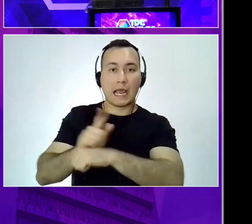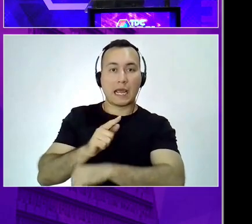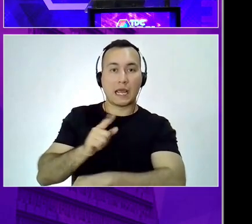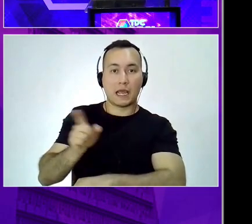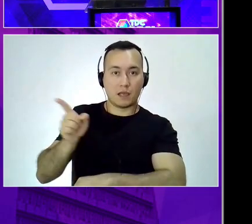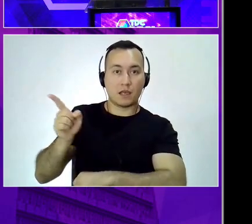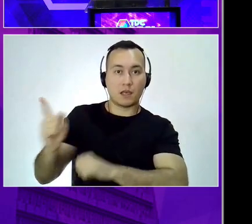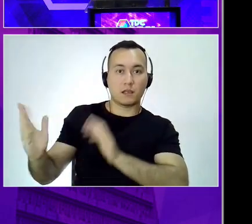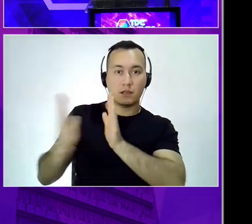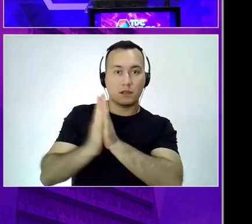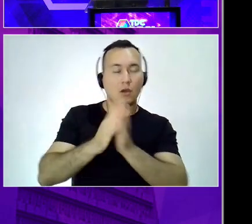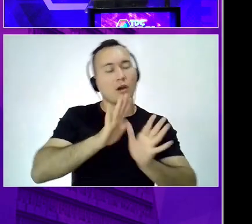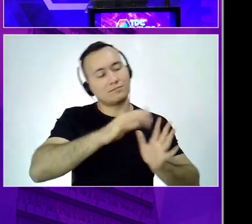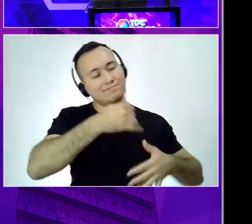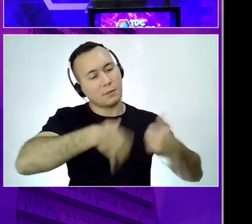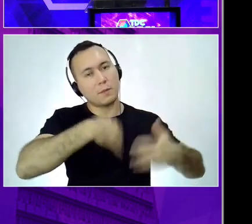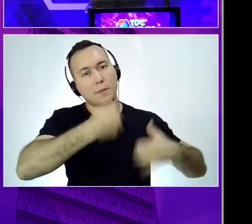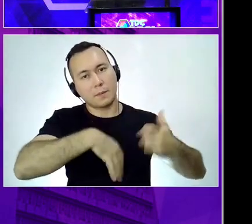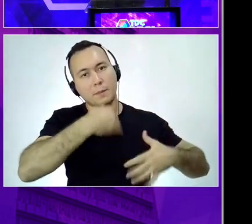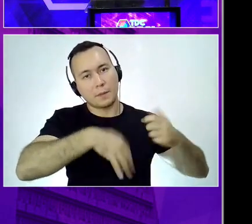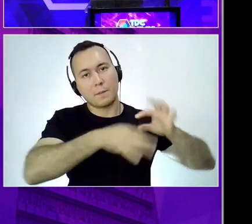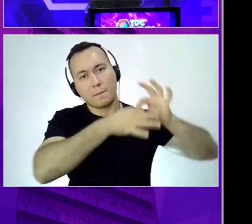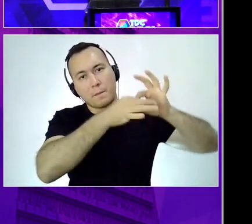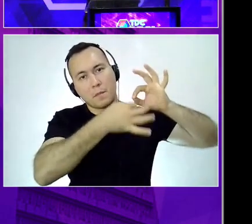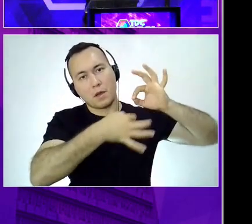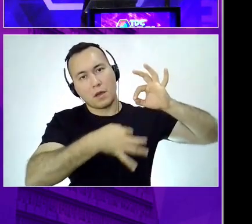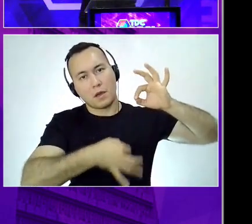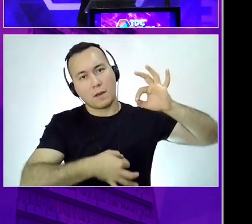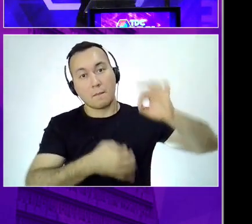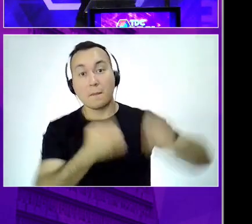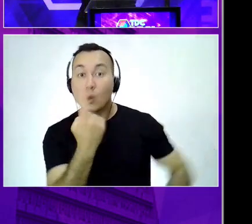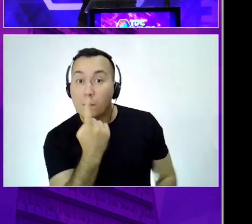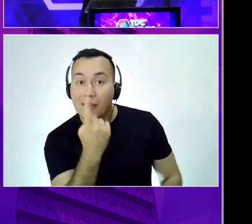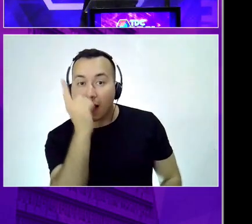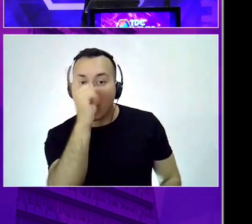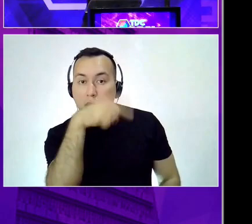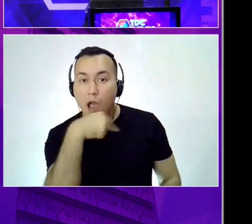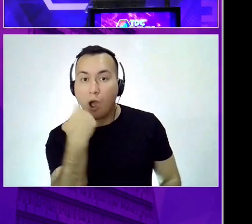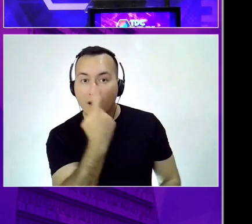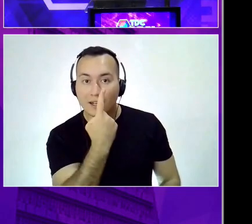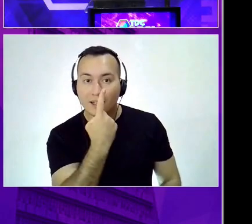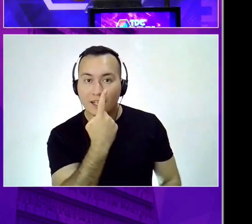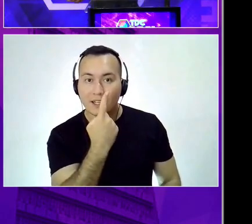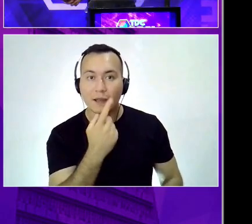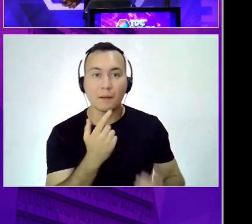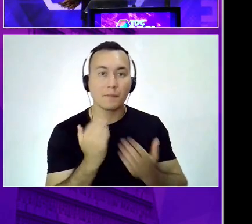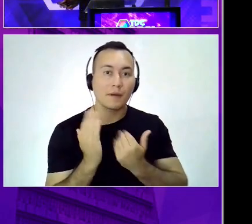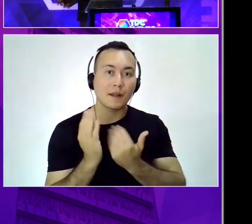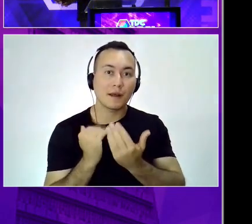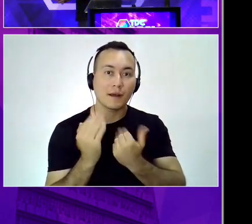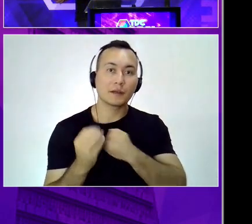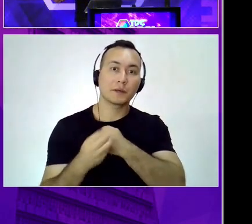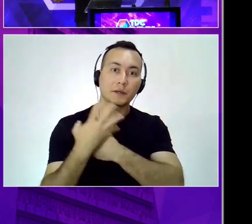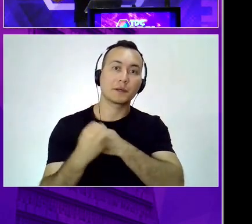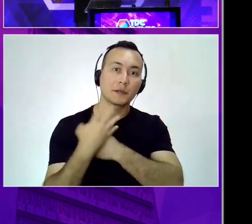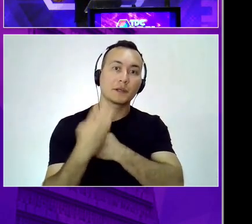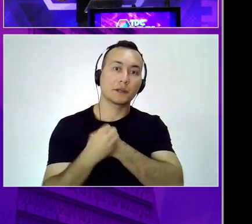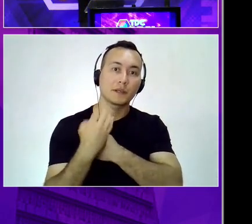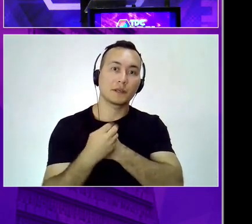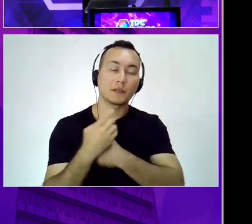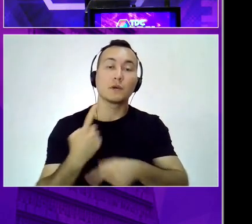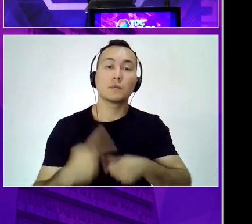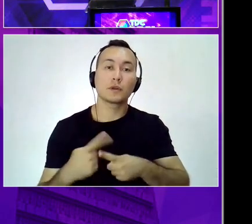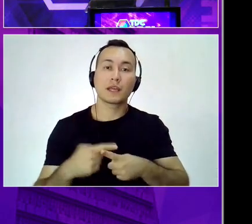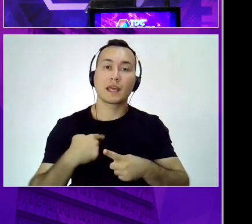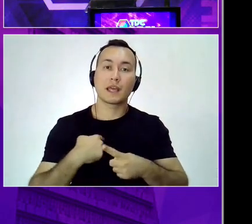e dar o feedback e depois encerrou, né? Fechou ali, não fica mais tocando nesse assunto em específico, né?